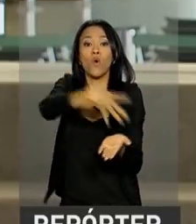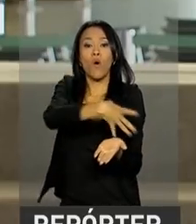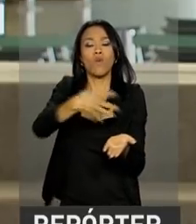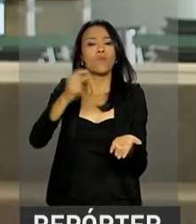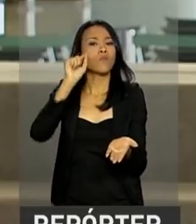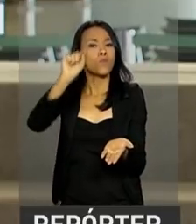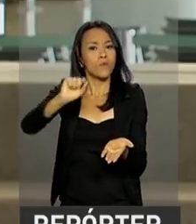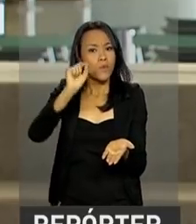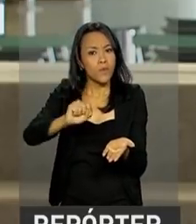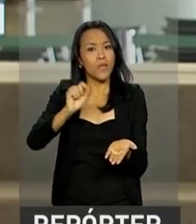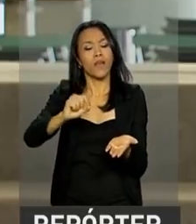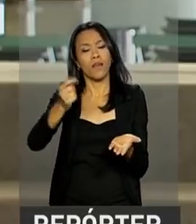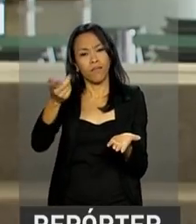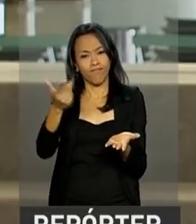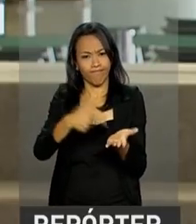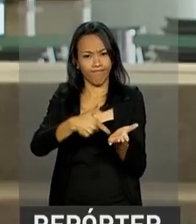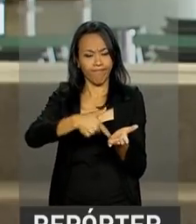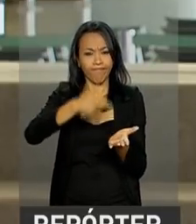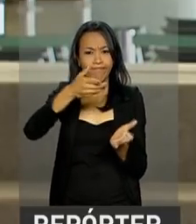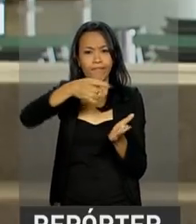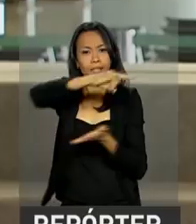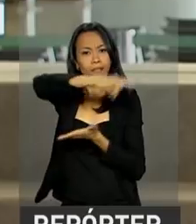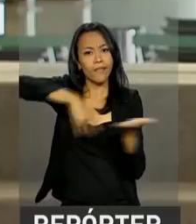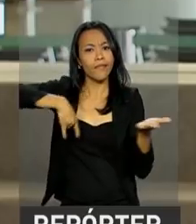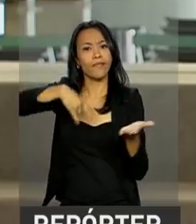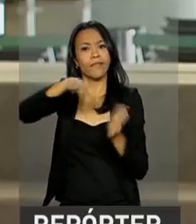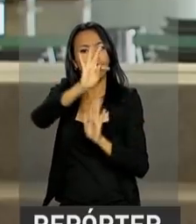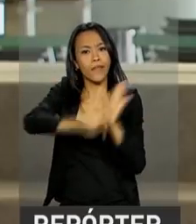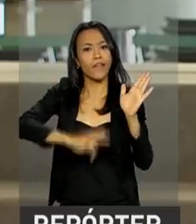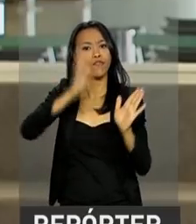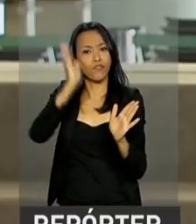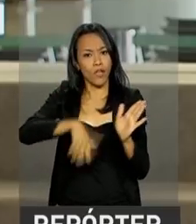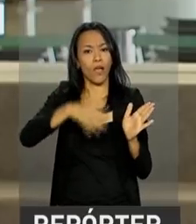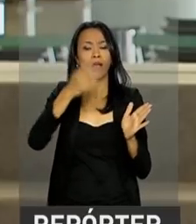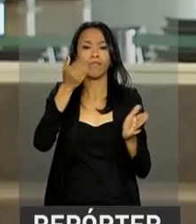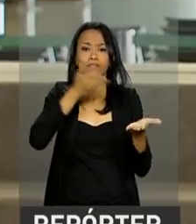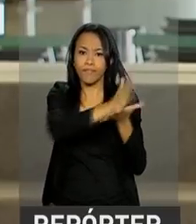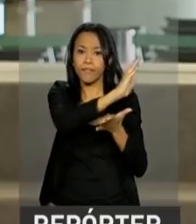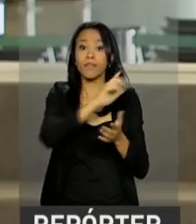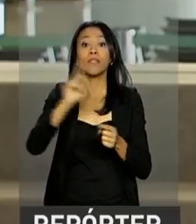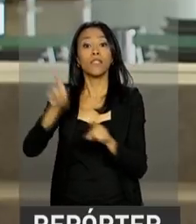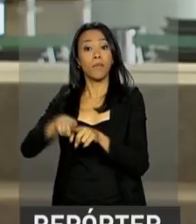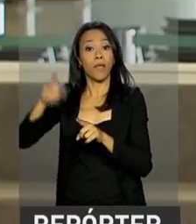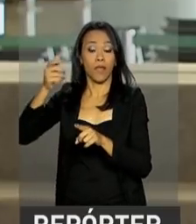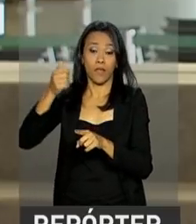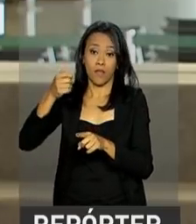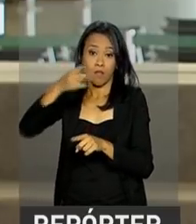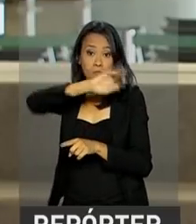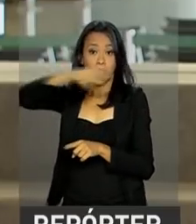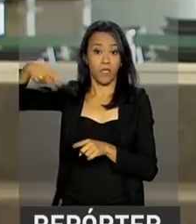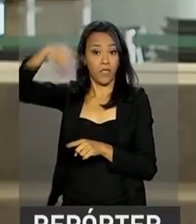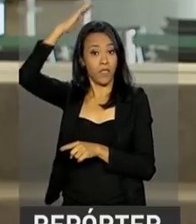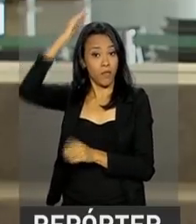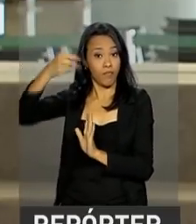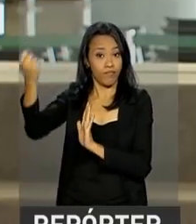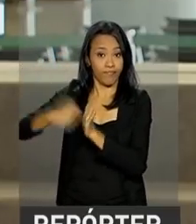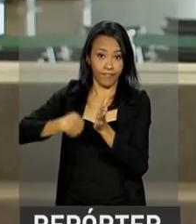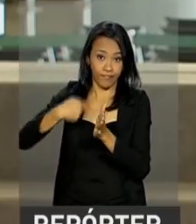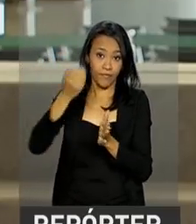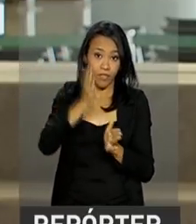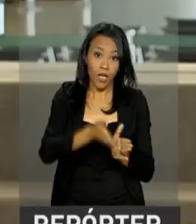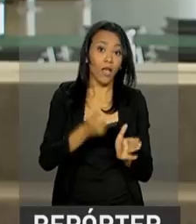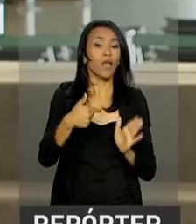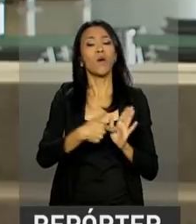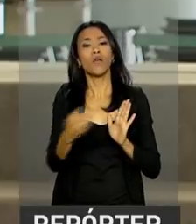pelo congresso nacional e sancionado pelo presidente michel temer referente à lei maria da penha os novos dispositivos